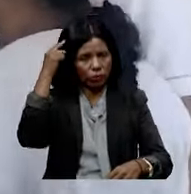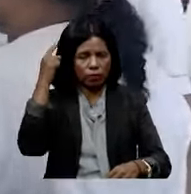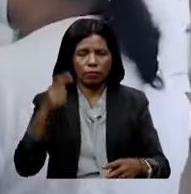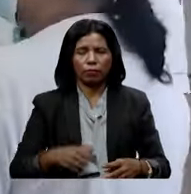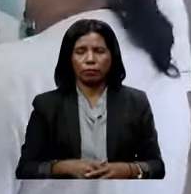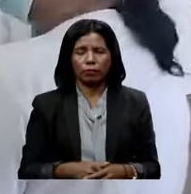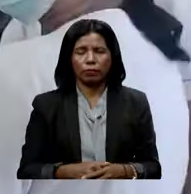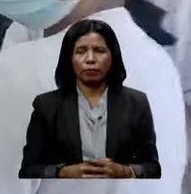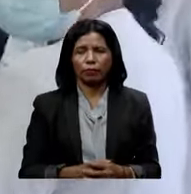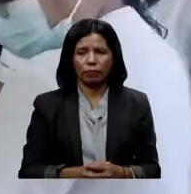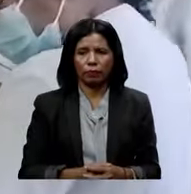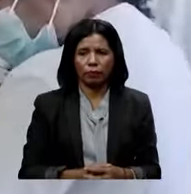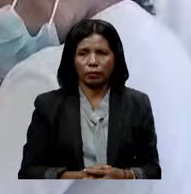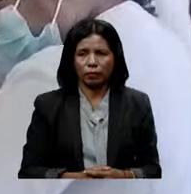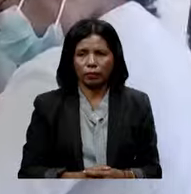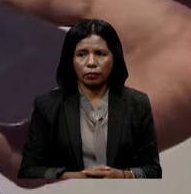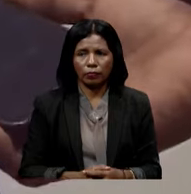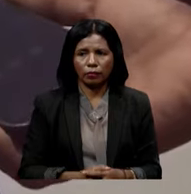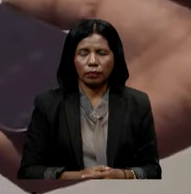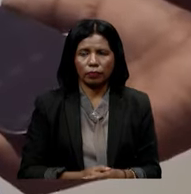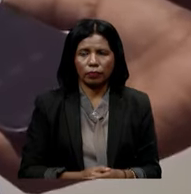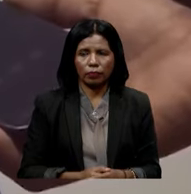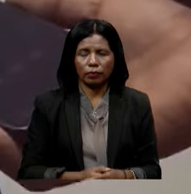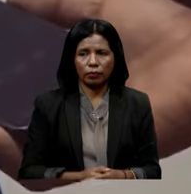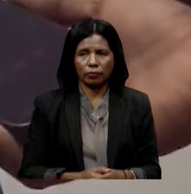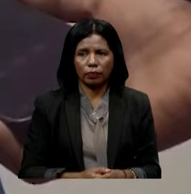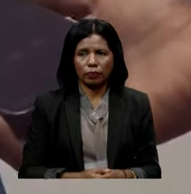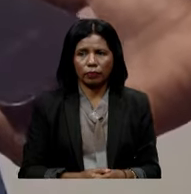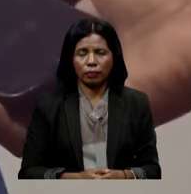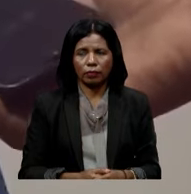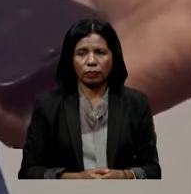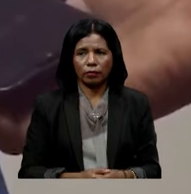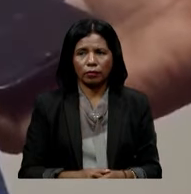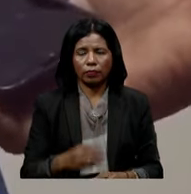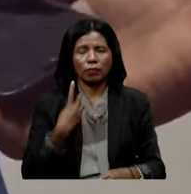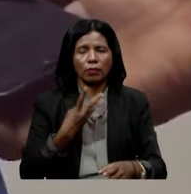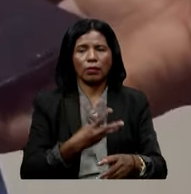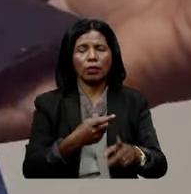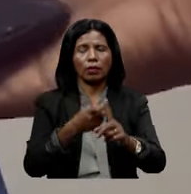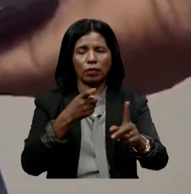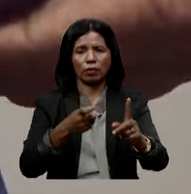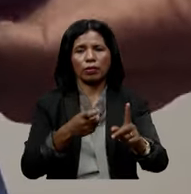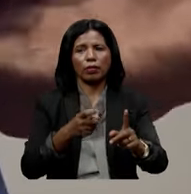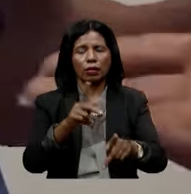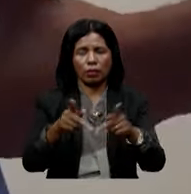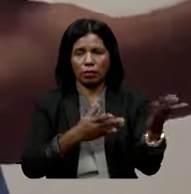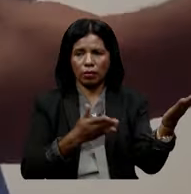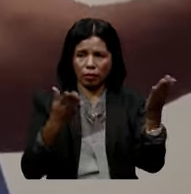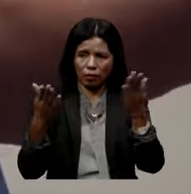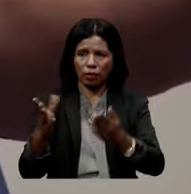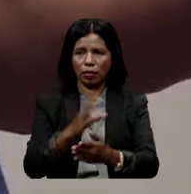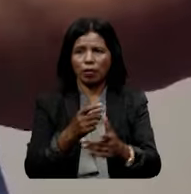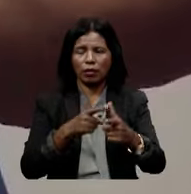na may korekalan transfer o buso ko si tanya posto internamento de los paulos nila kung mutok may yan niya